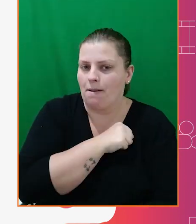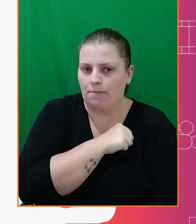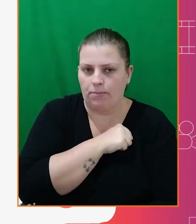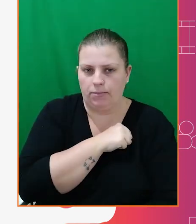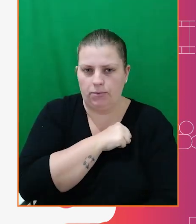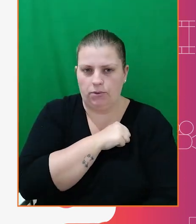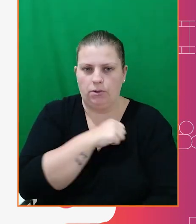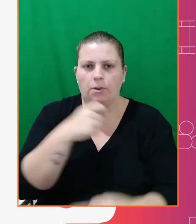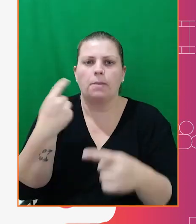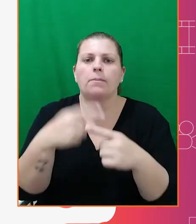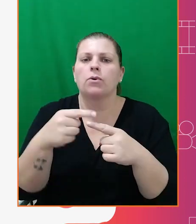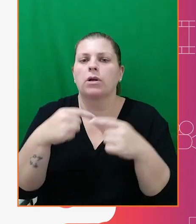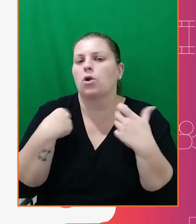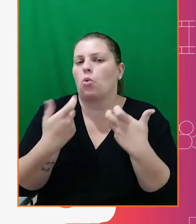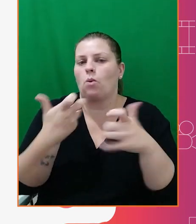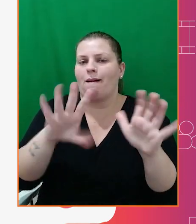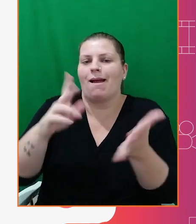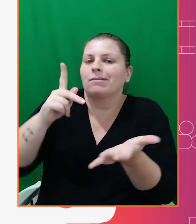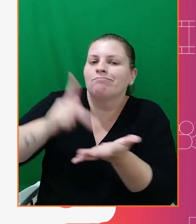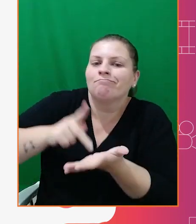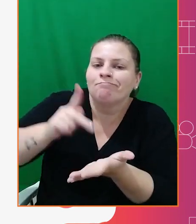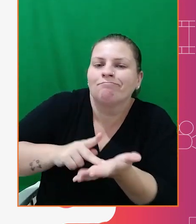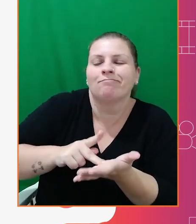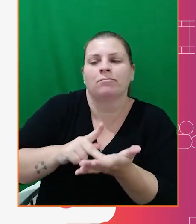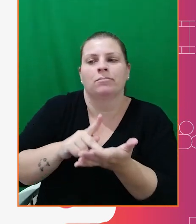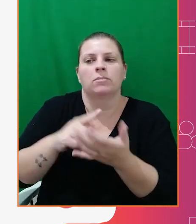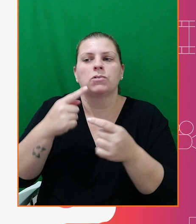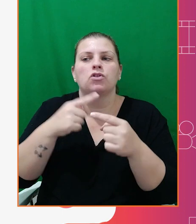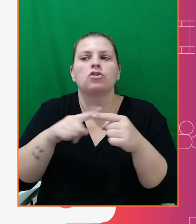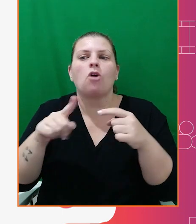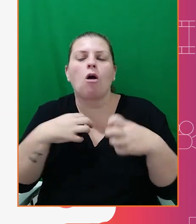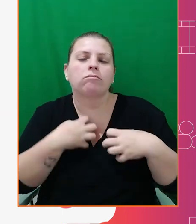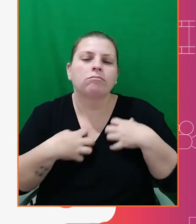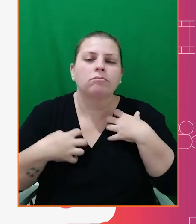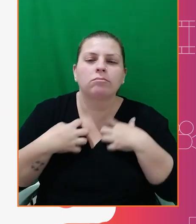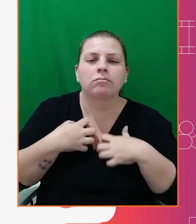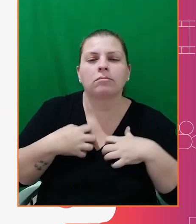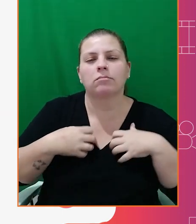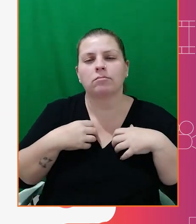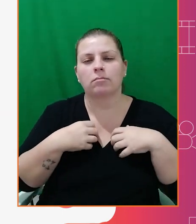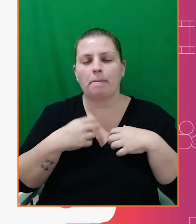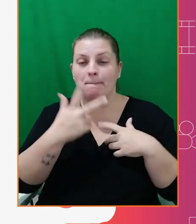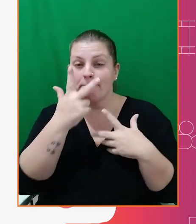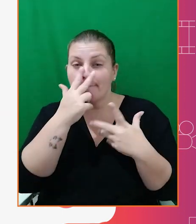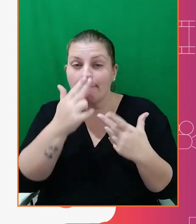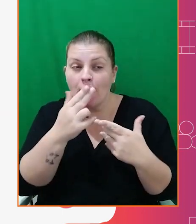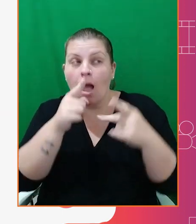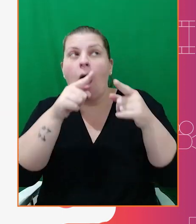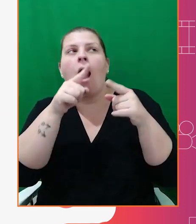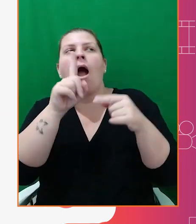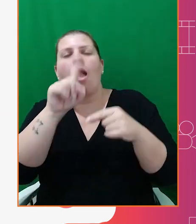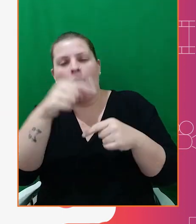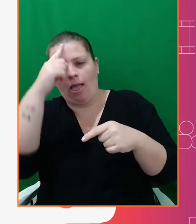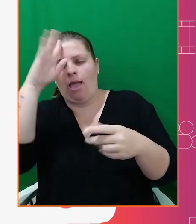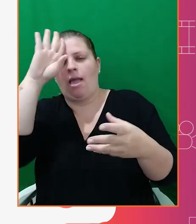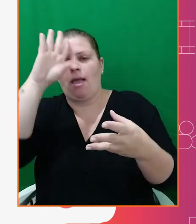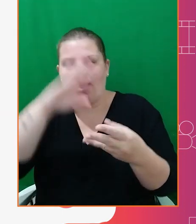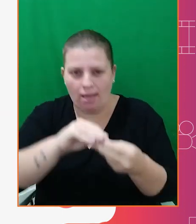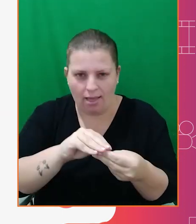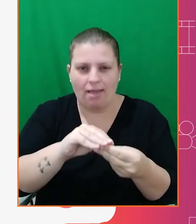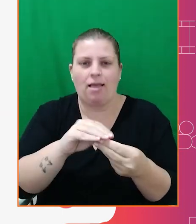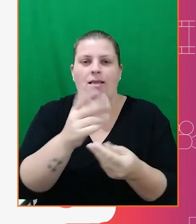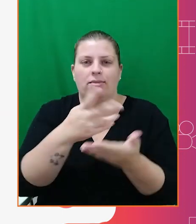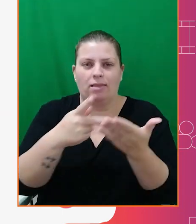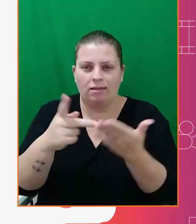muito realista, mas apenas dar a sensação de alguma coisa. Esse tipo de desenho mais simples é bastante